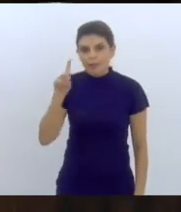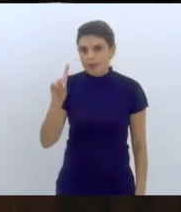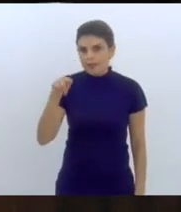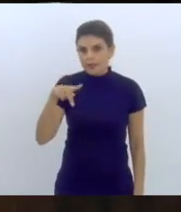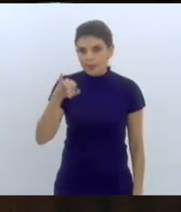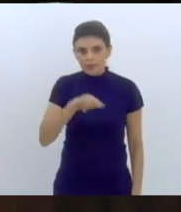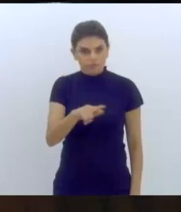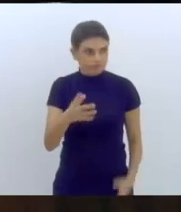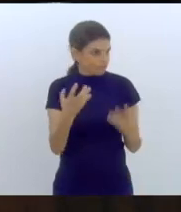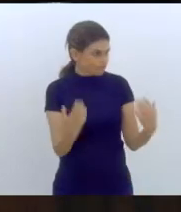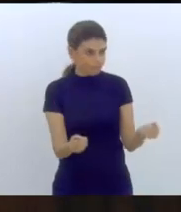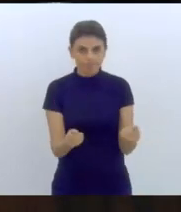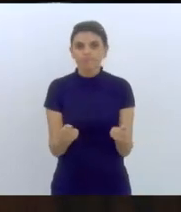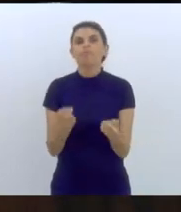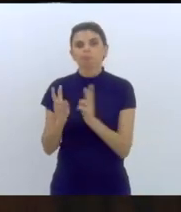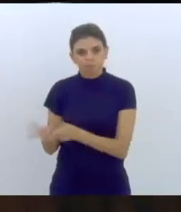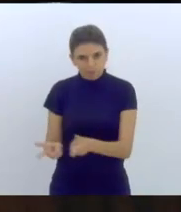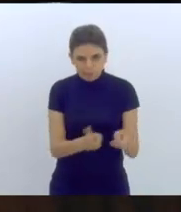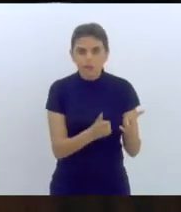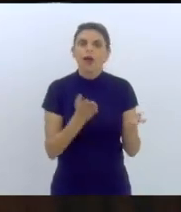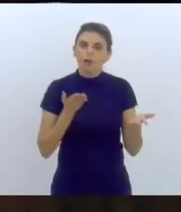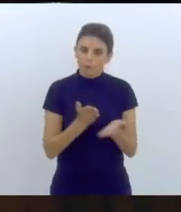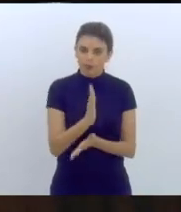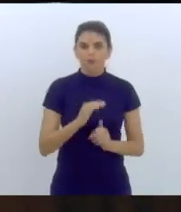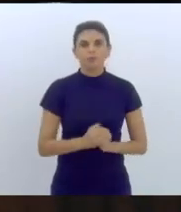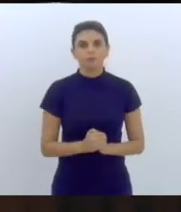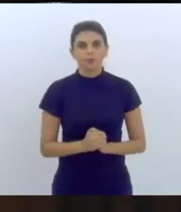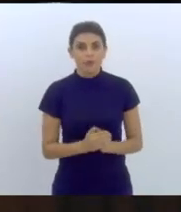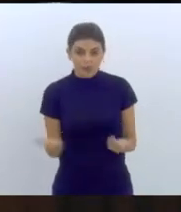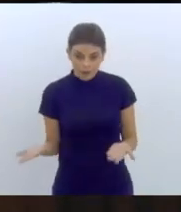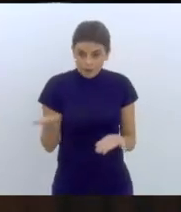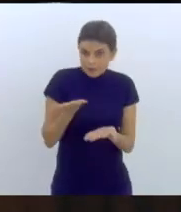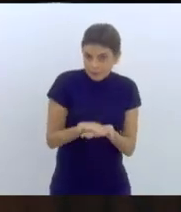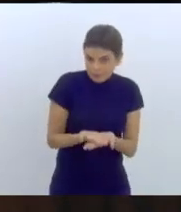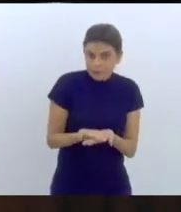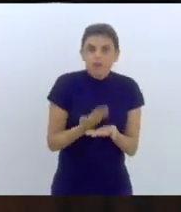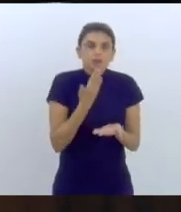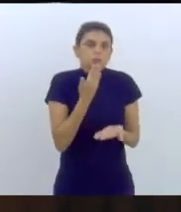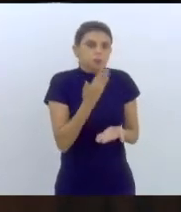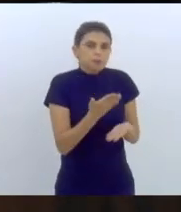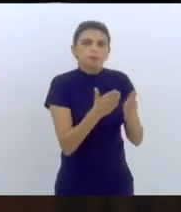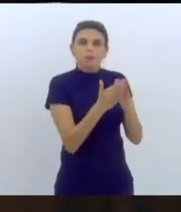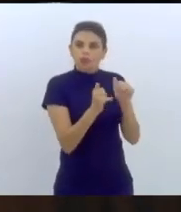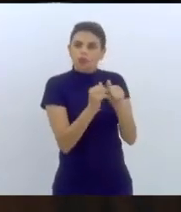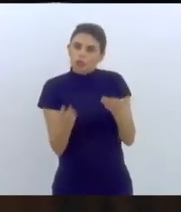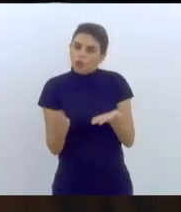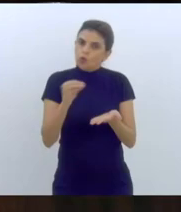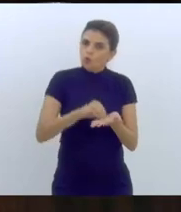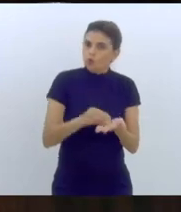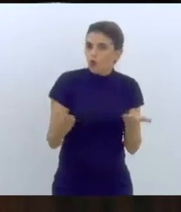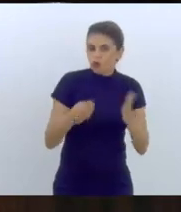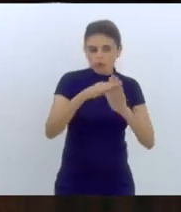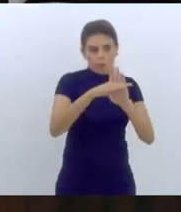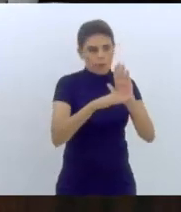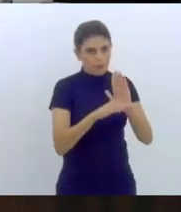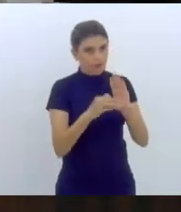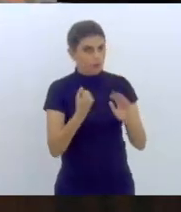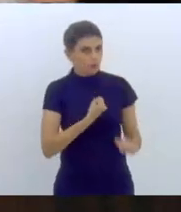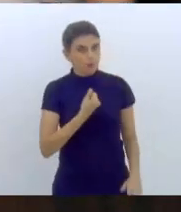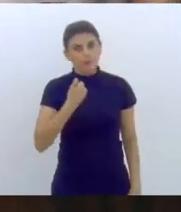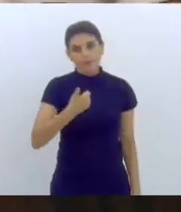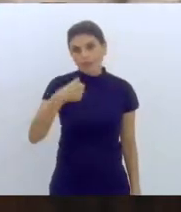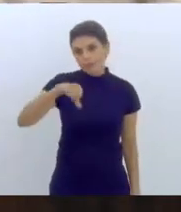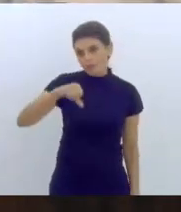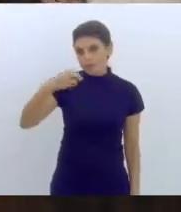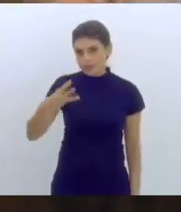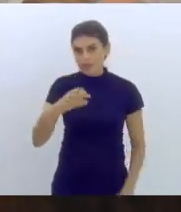Balbi, os senhores que aprovam permaneçam como estão. Aprovado. Há sobre a mesa o requerimento de inclusão na ordem do dia do projeto de lei número